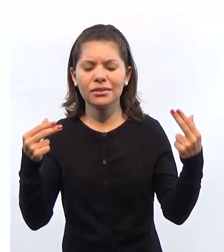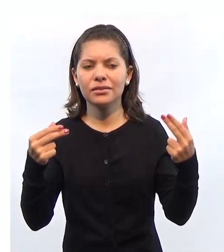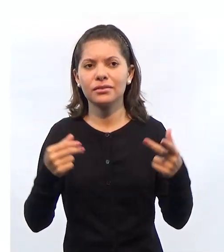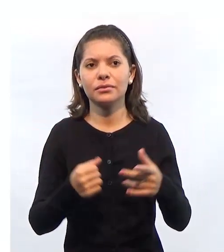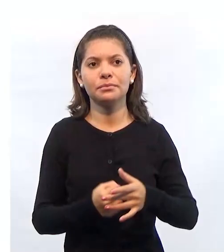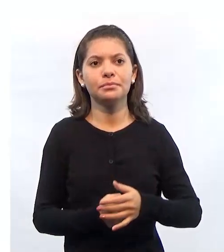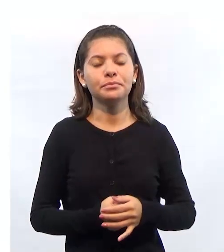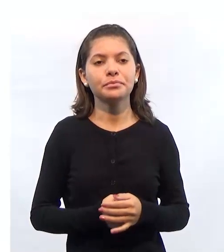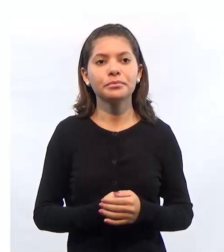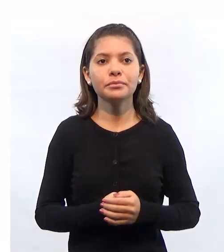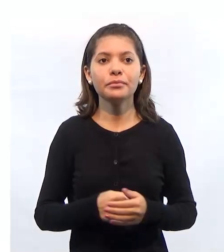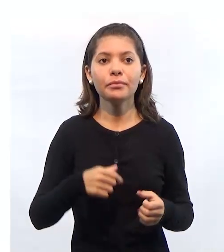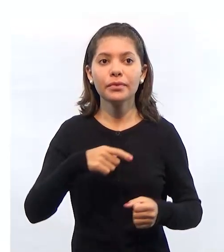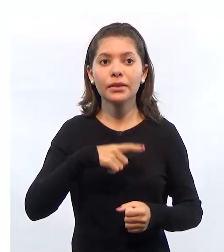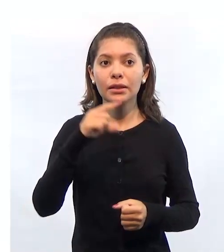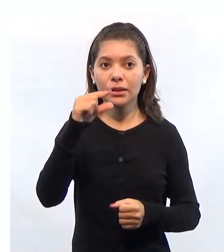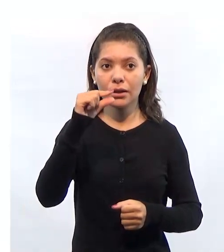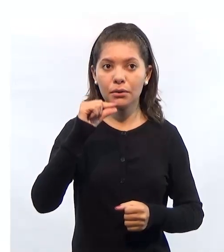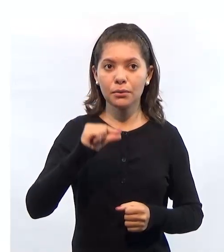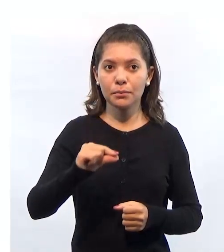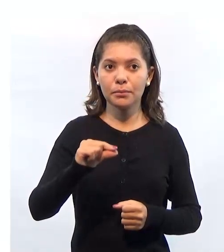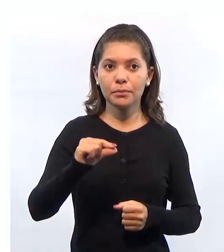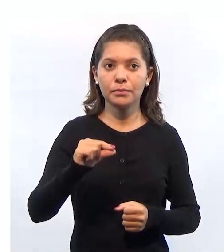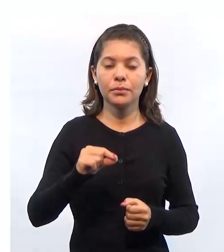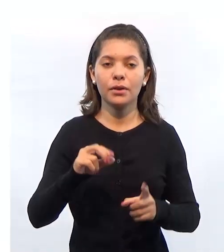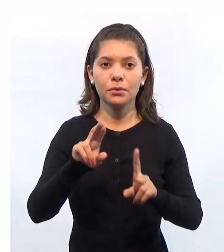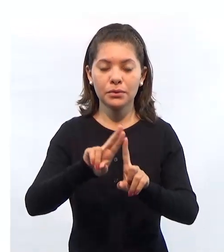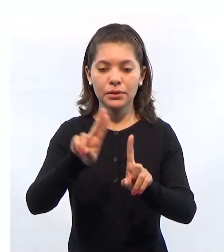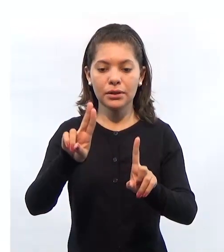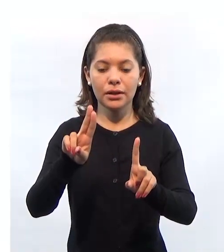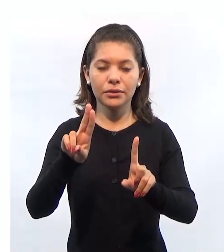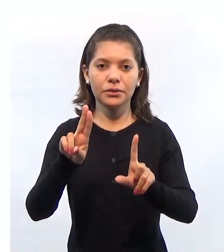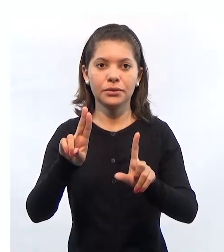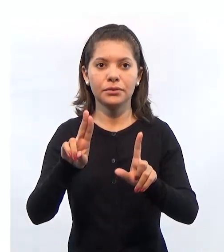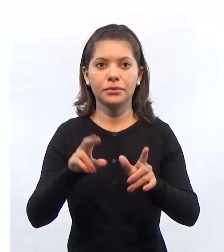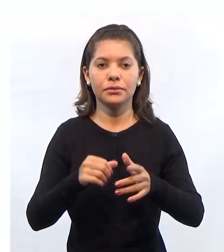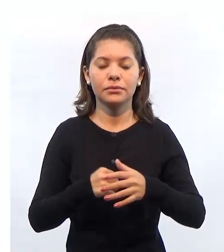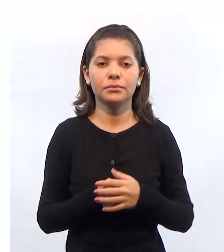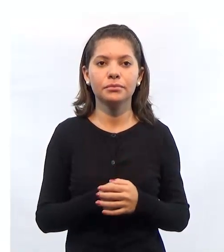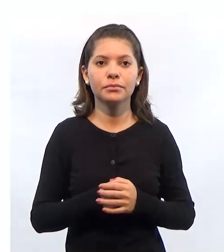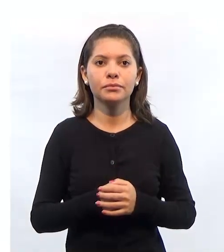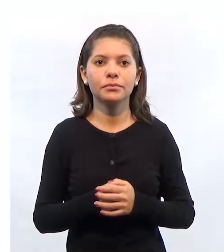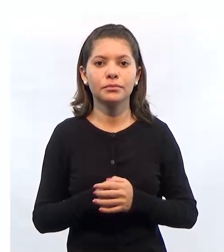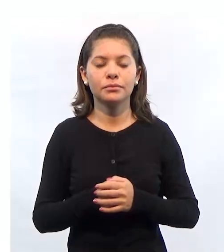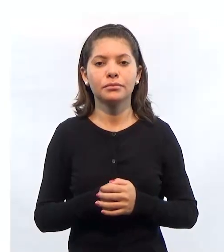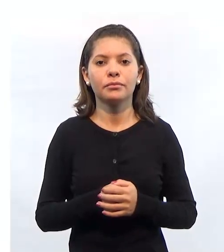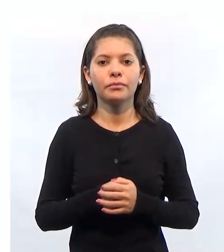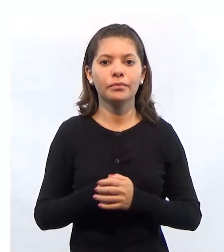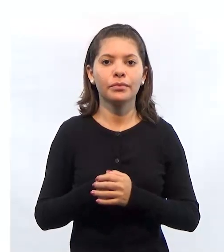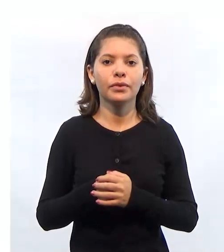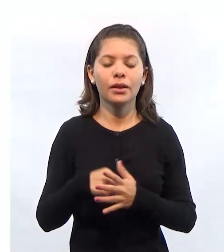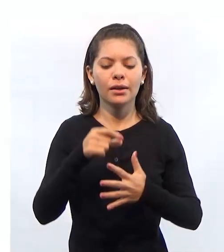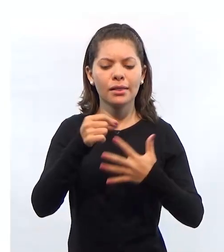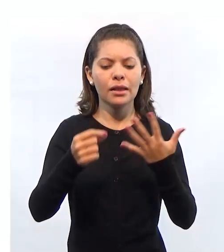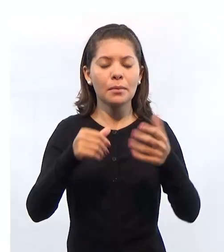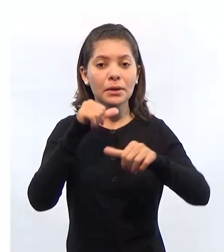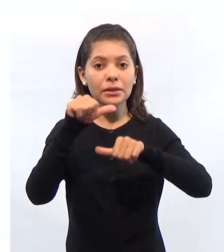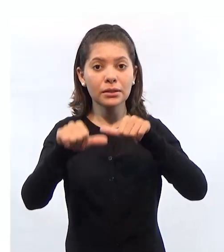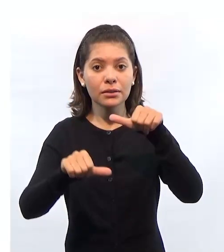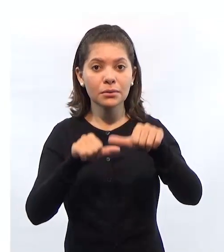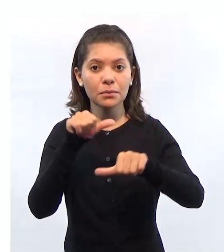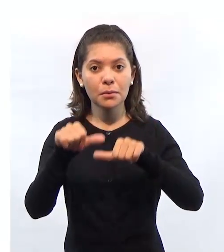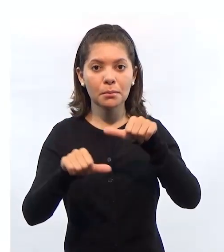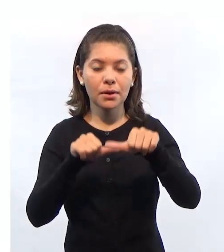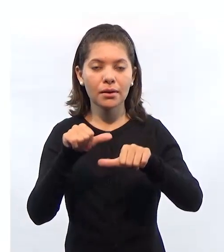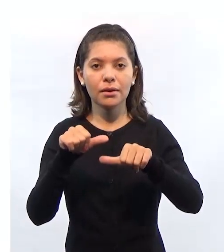máquinas, equipamentos. Temos a unidade de manufatura. Aqui são aquelas etapas de transformar os insumos que